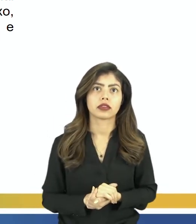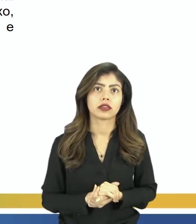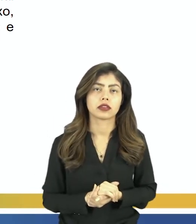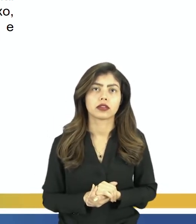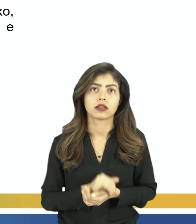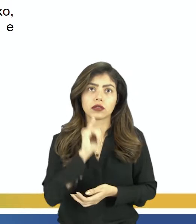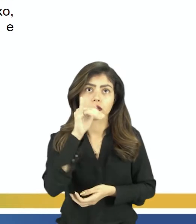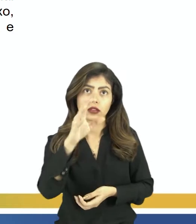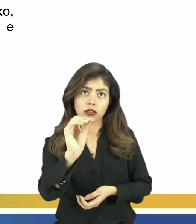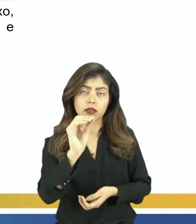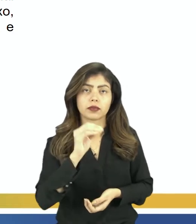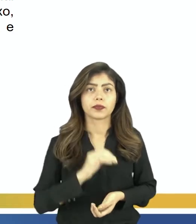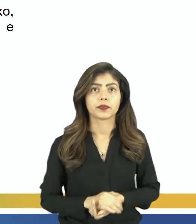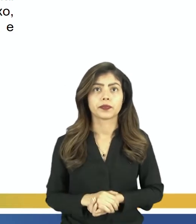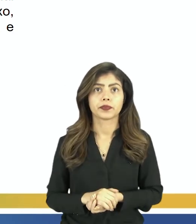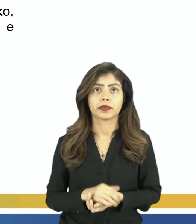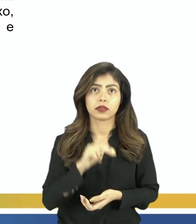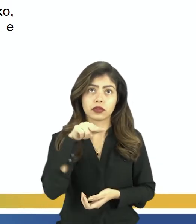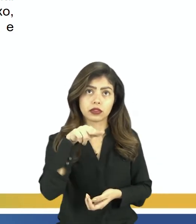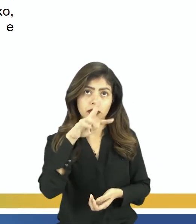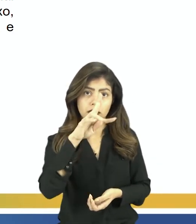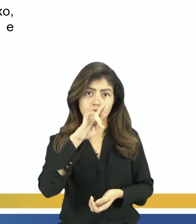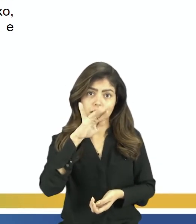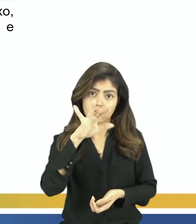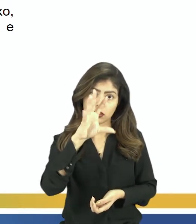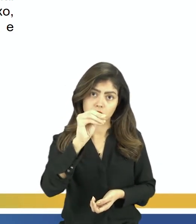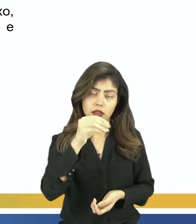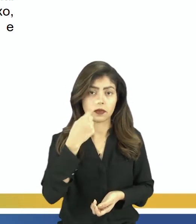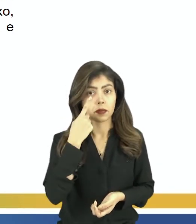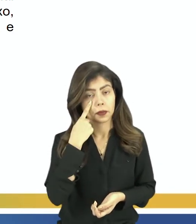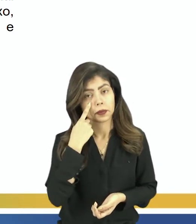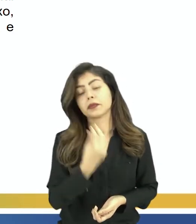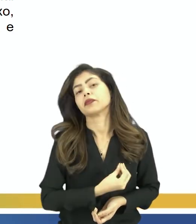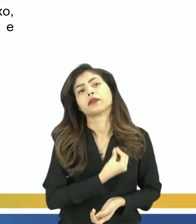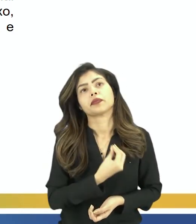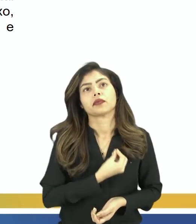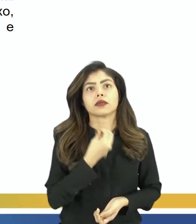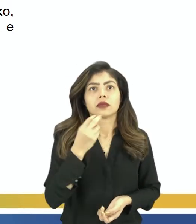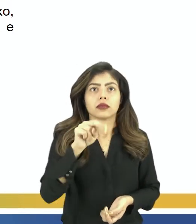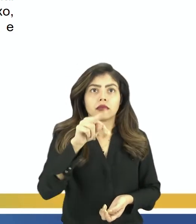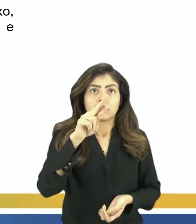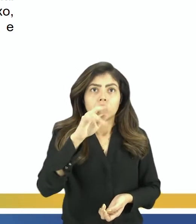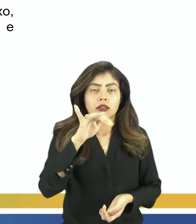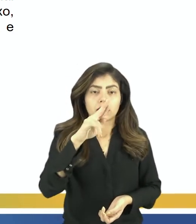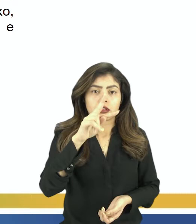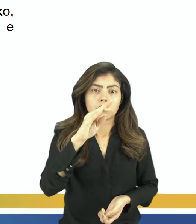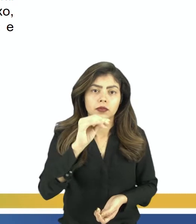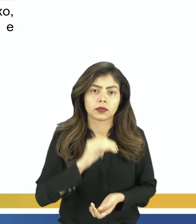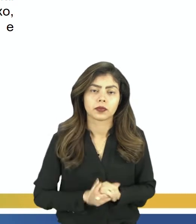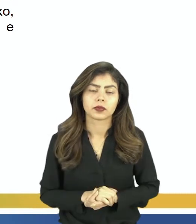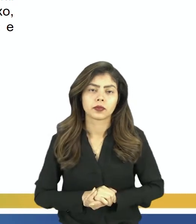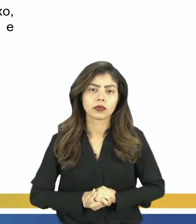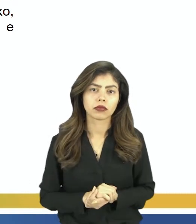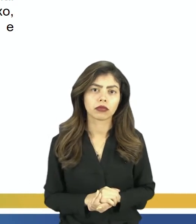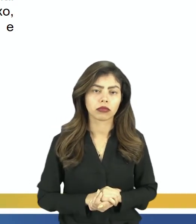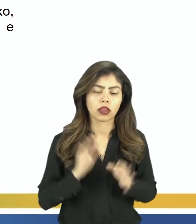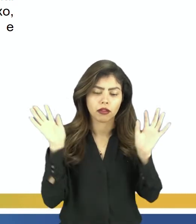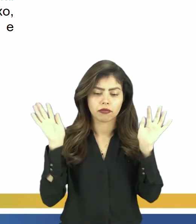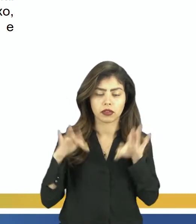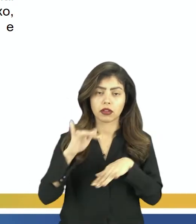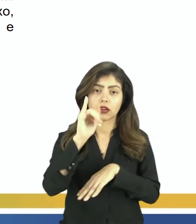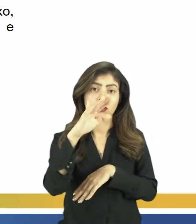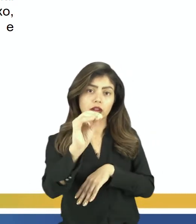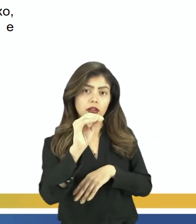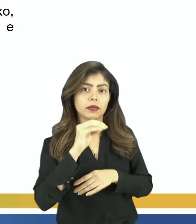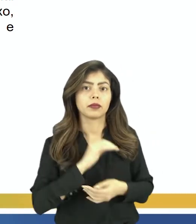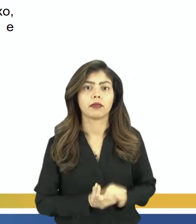enxofre, ok? Ácido nítrico, a gente vai ter a presença do nitrogênio como elemento químico, e a terminação